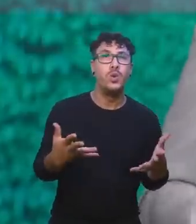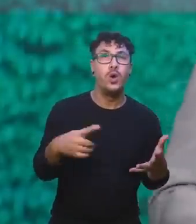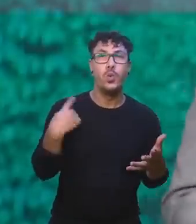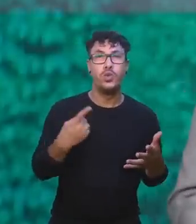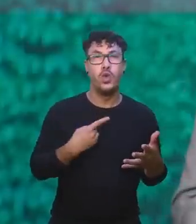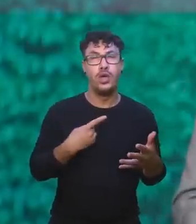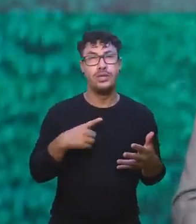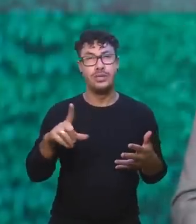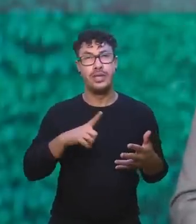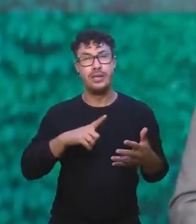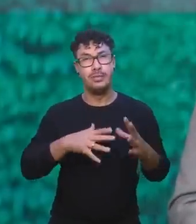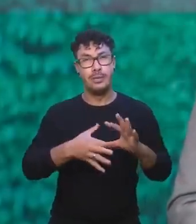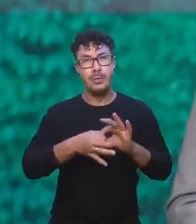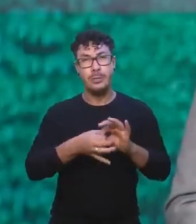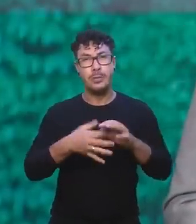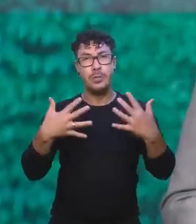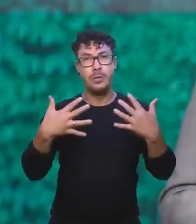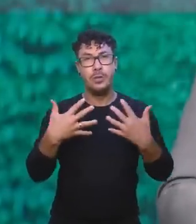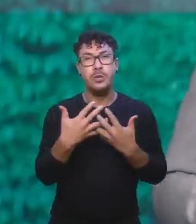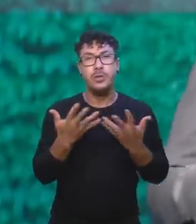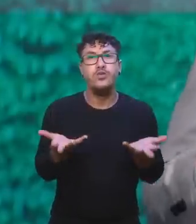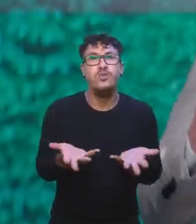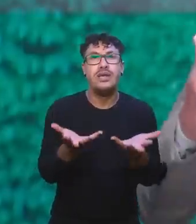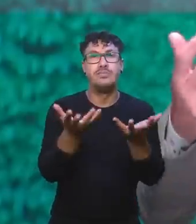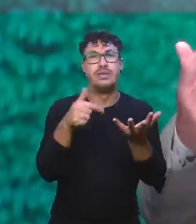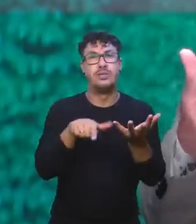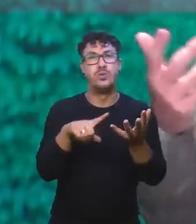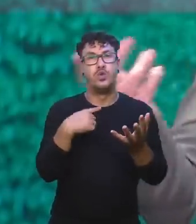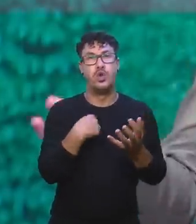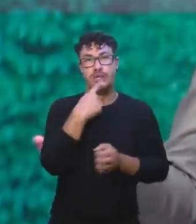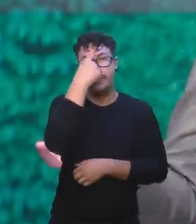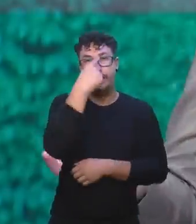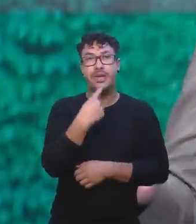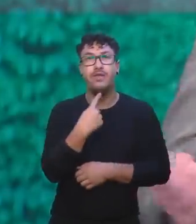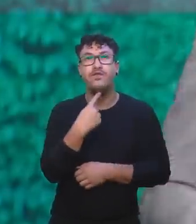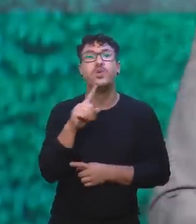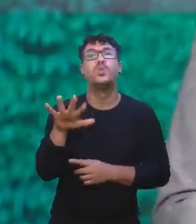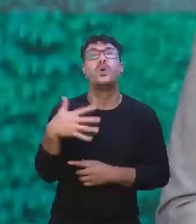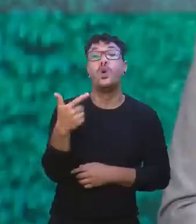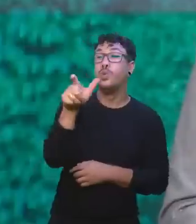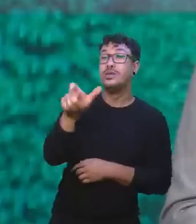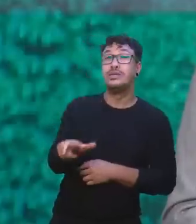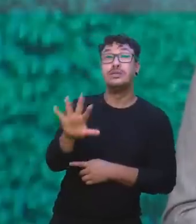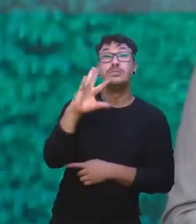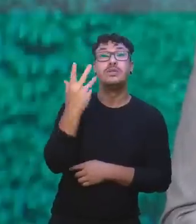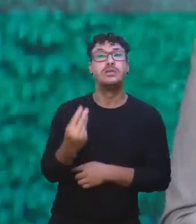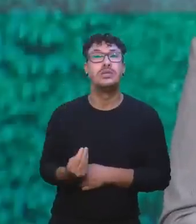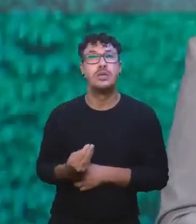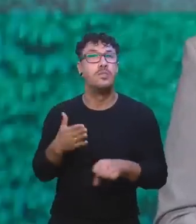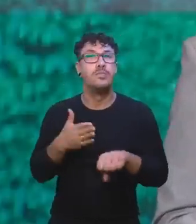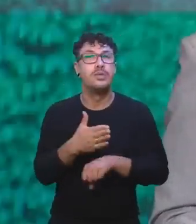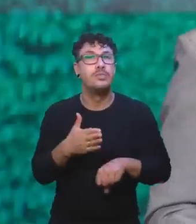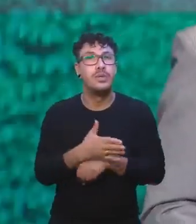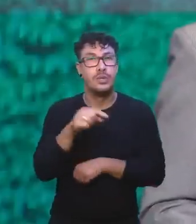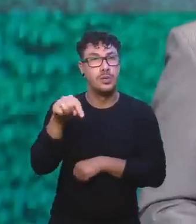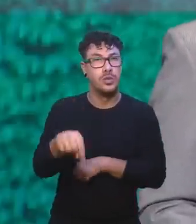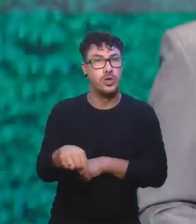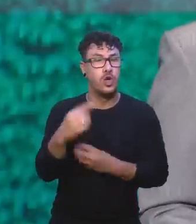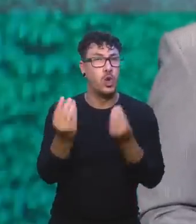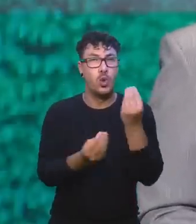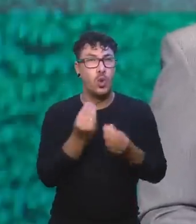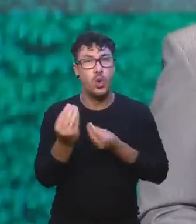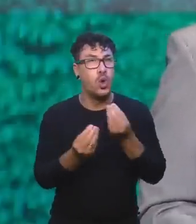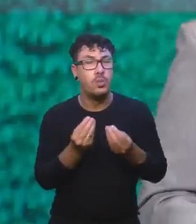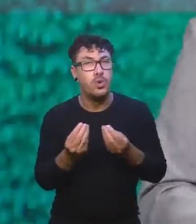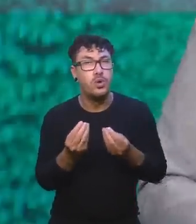de engajamento? Qual o nosso perfil de espíritas para lidarmos com tudo isso? Como temos nos